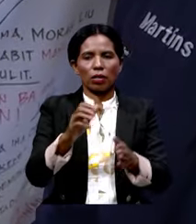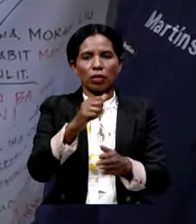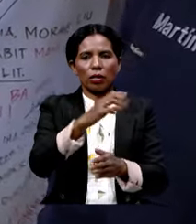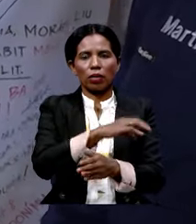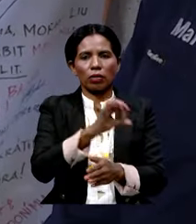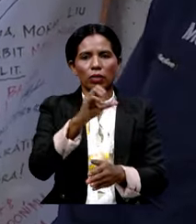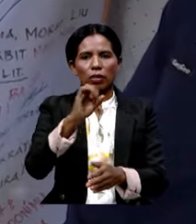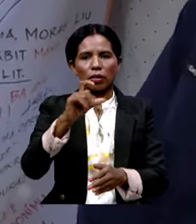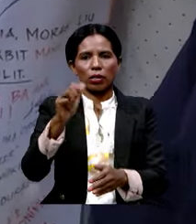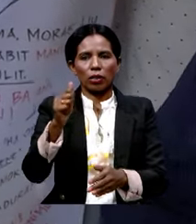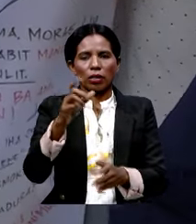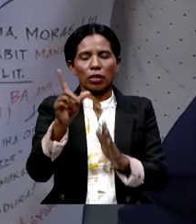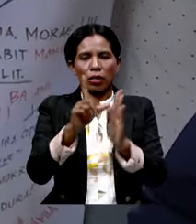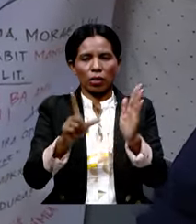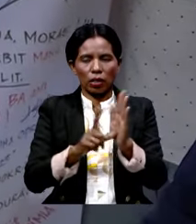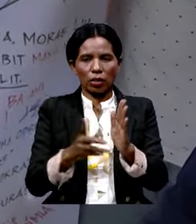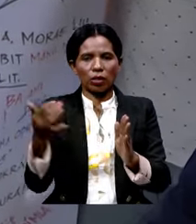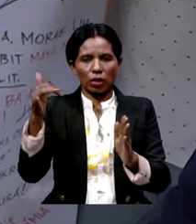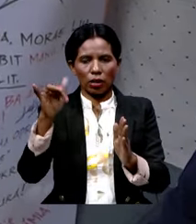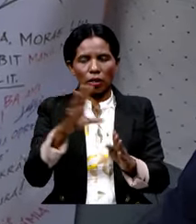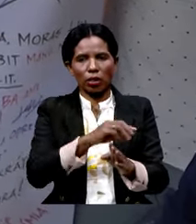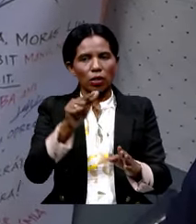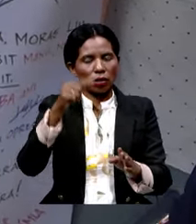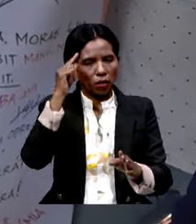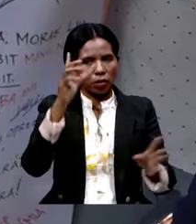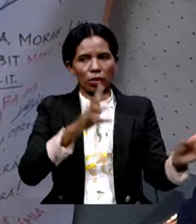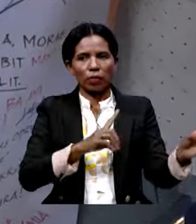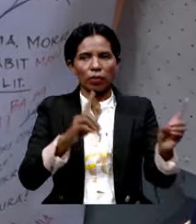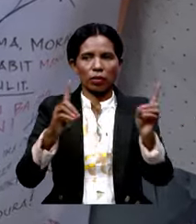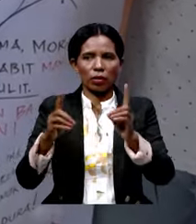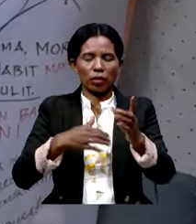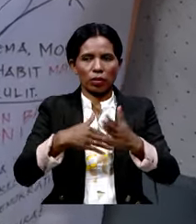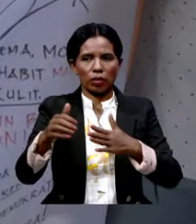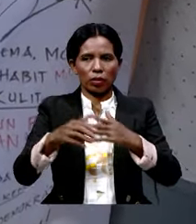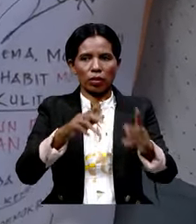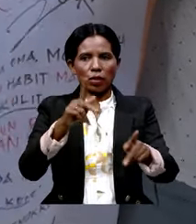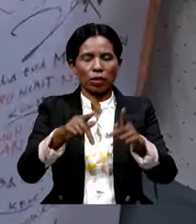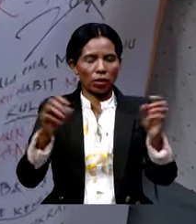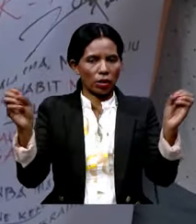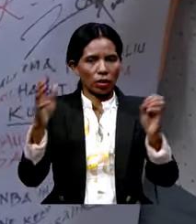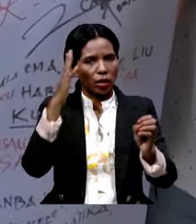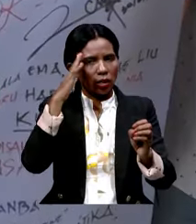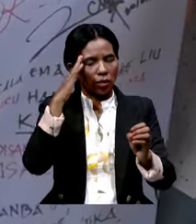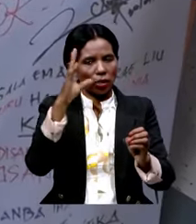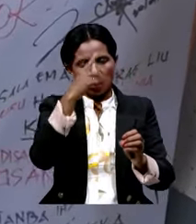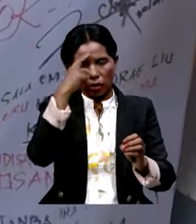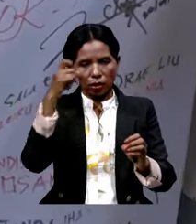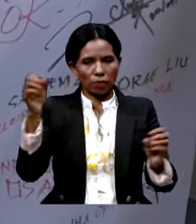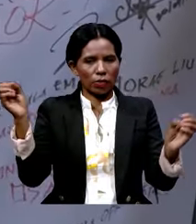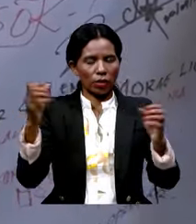Costa Araujo dekretu lei sira nebe governo implementa dalam barak povo ladung entende tambah menus ia